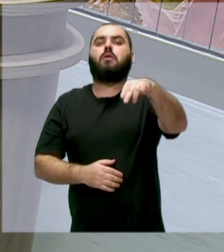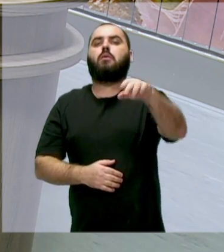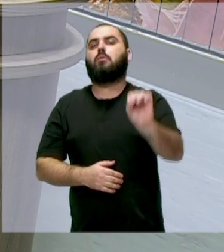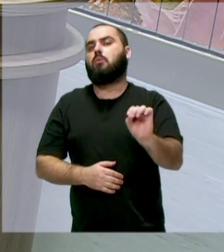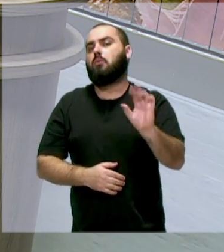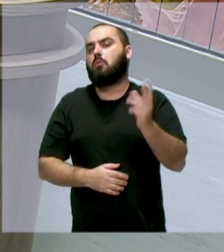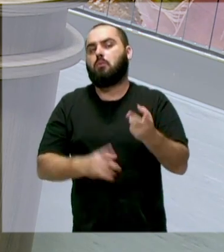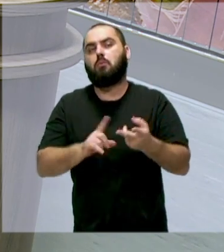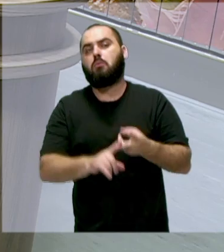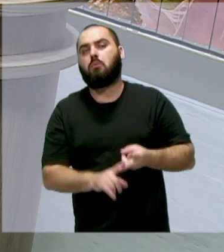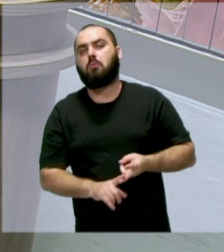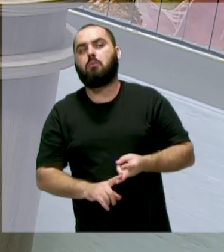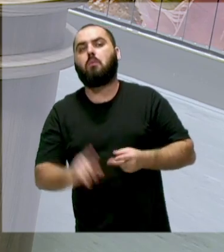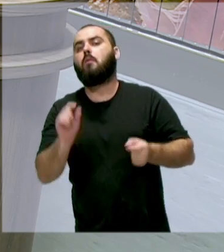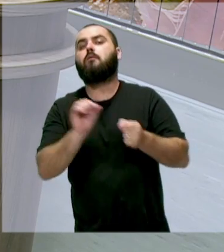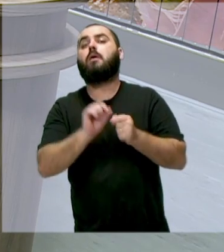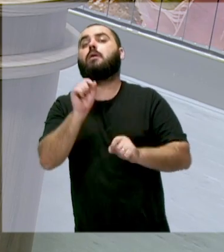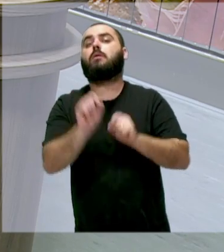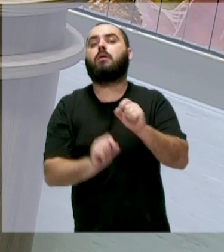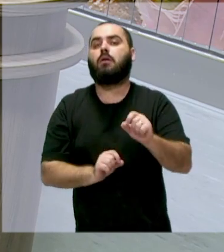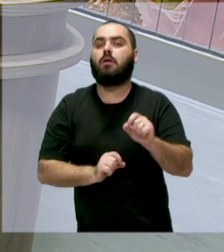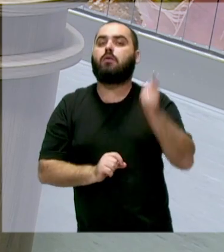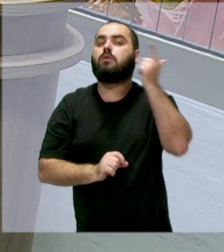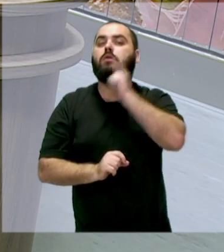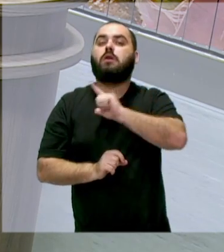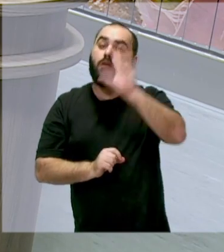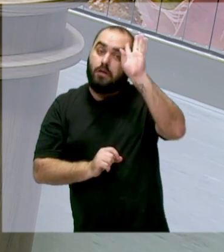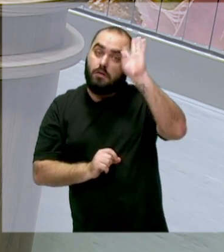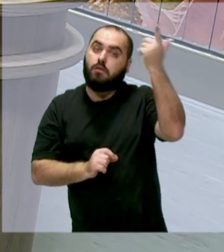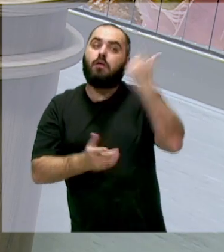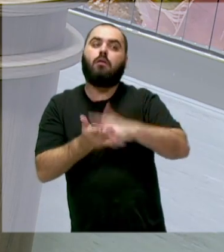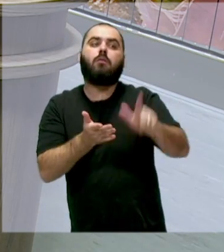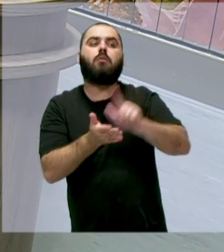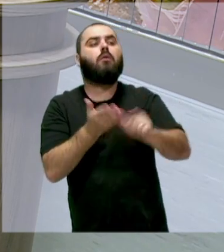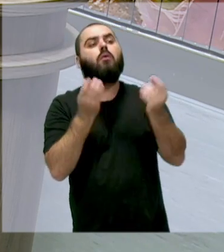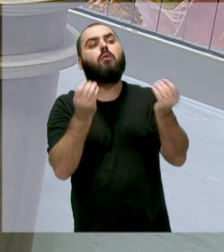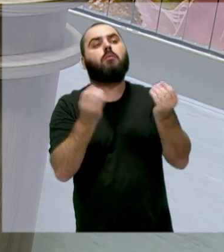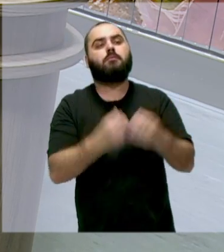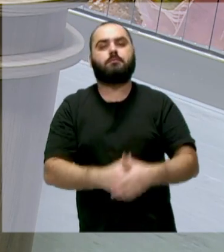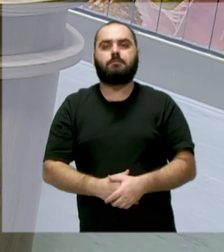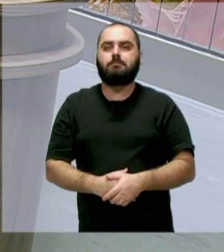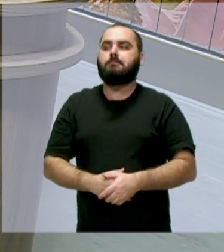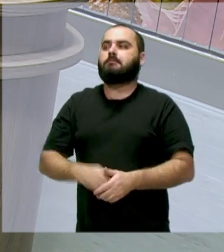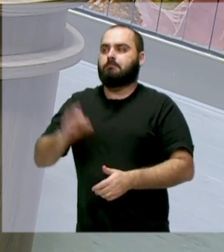alguma indicação do que usar, de como fazer essa limpeza? Assim, os